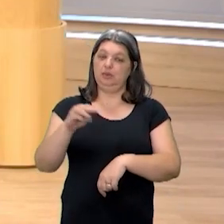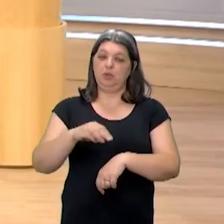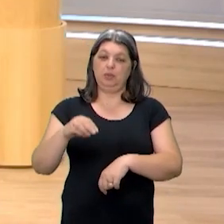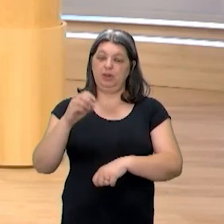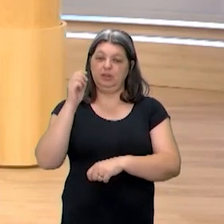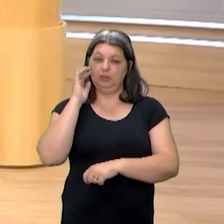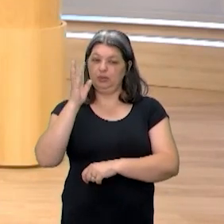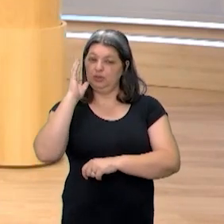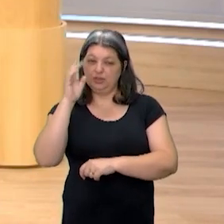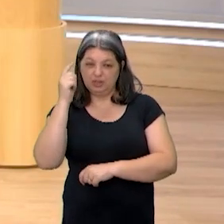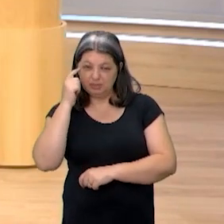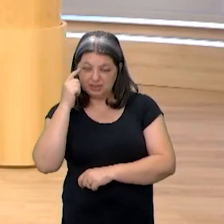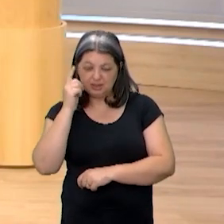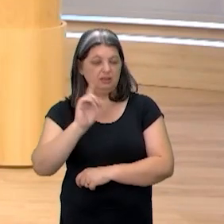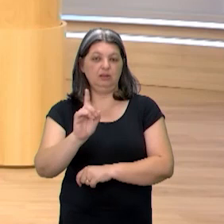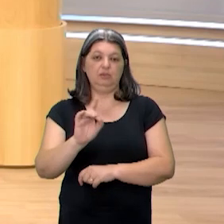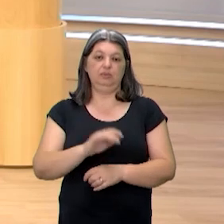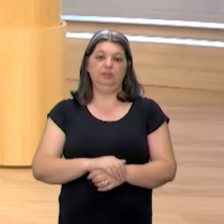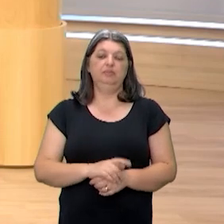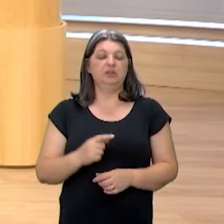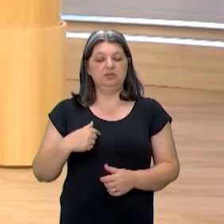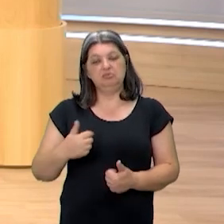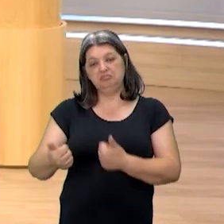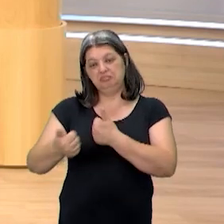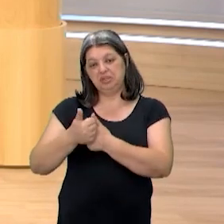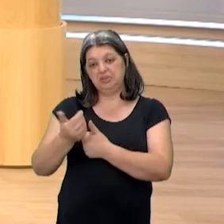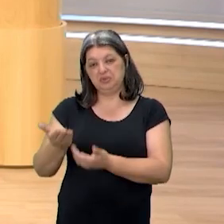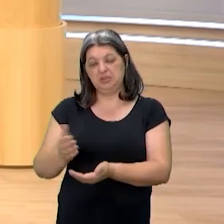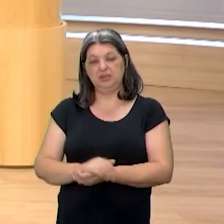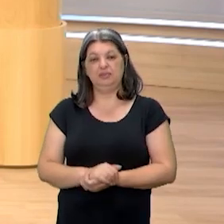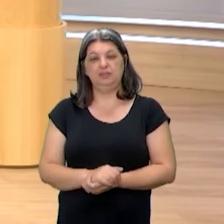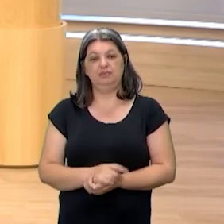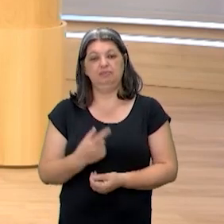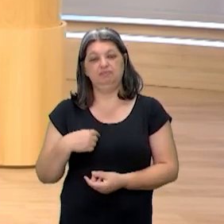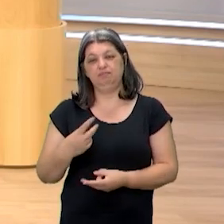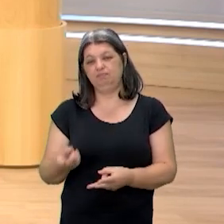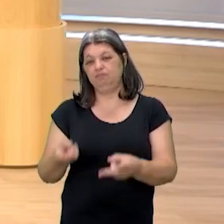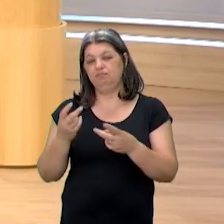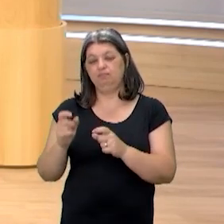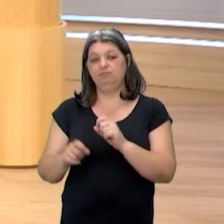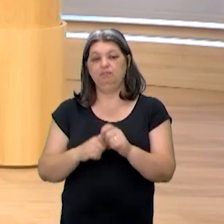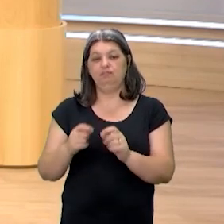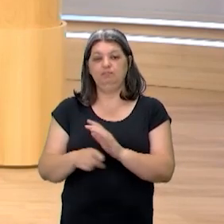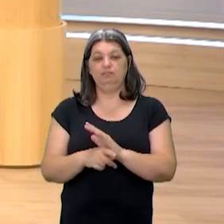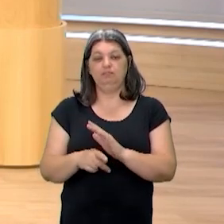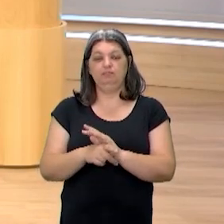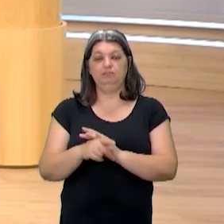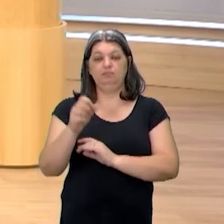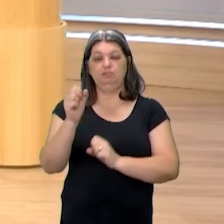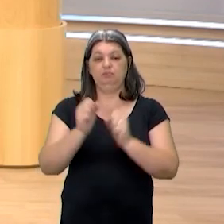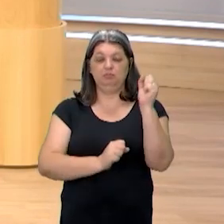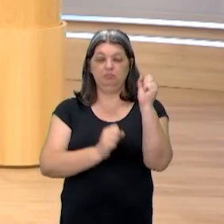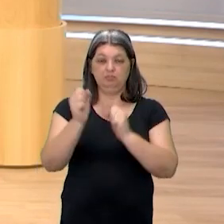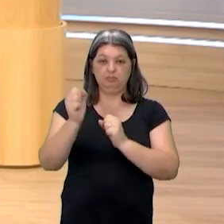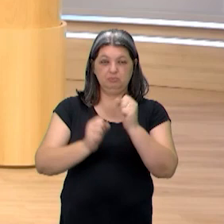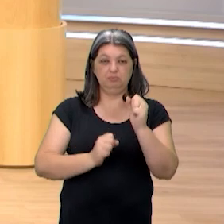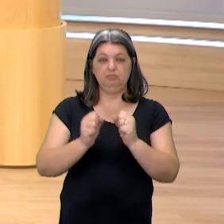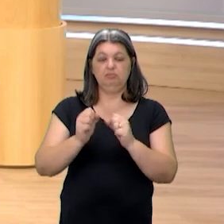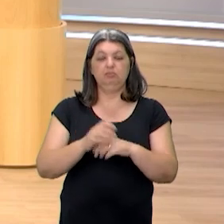de você. Vamos embora. Muito bem. Mafezinha, a gente notou que no processo fabril, a gente tem